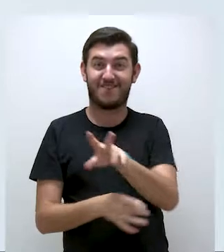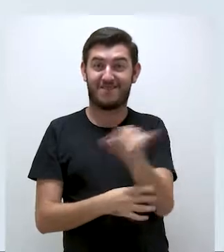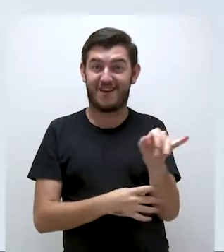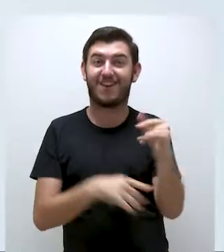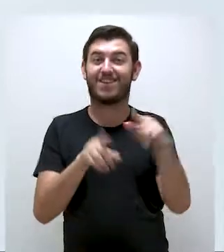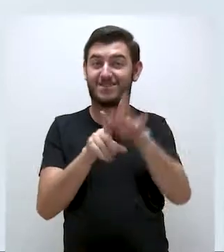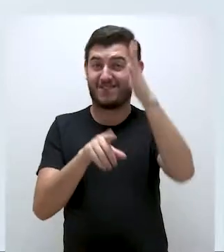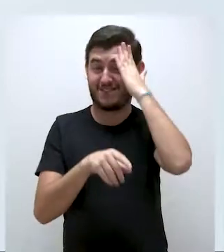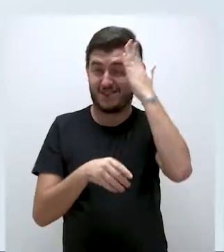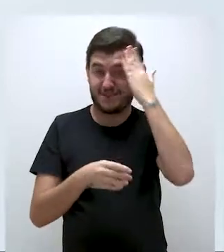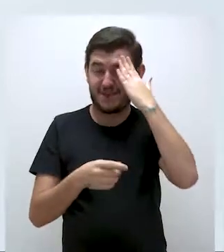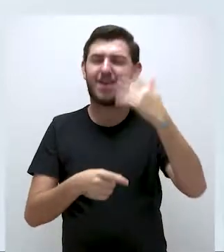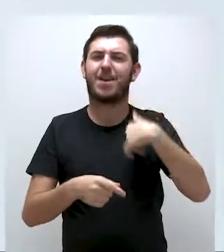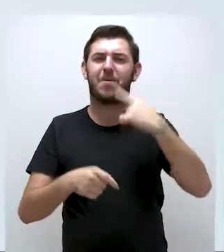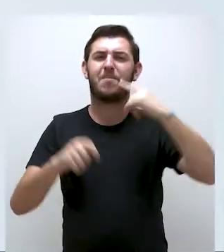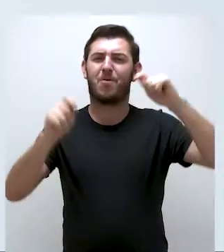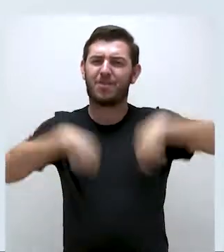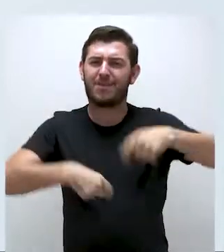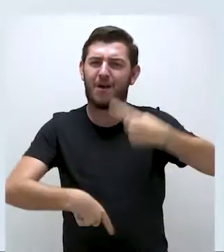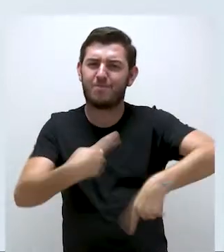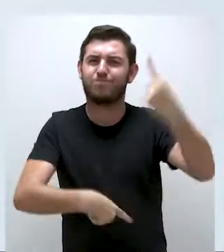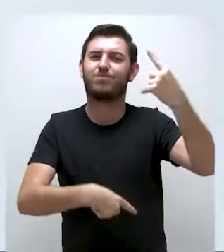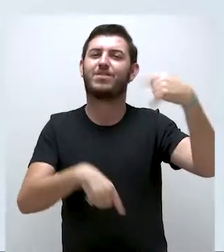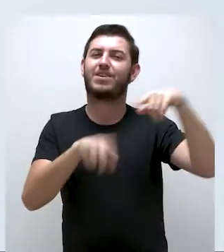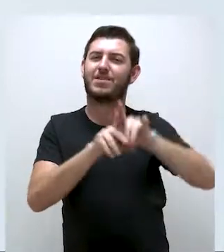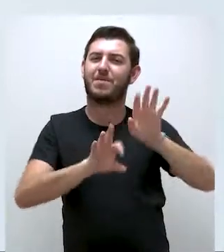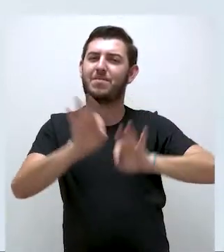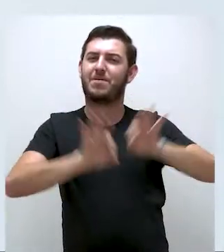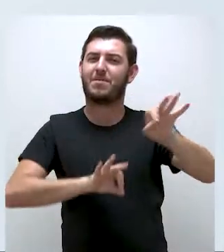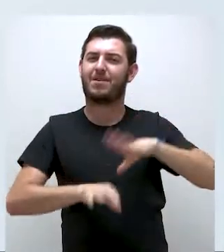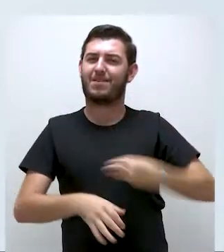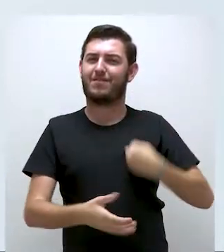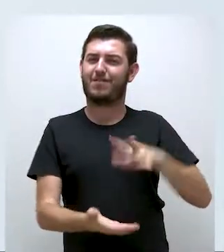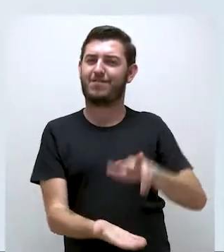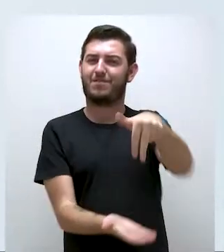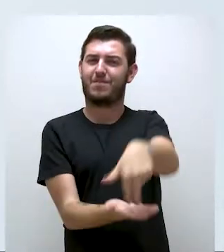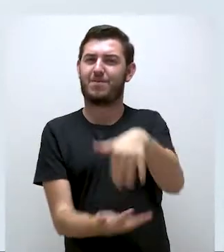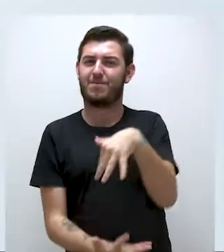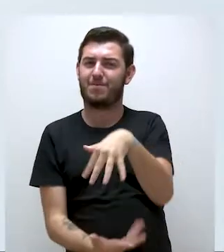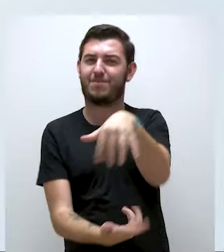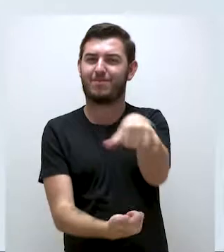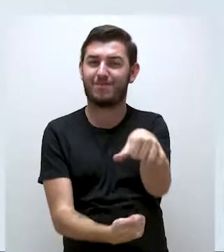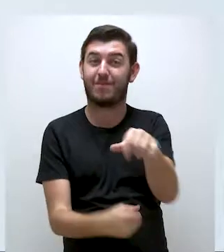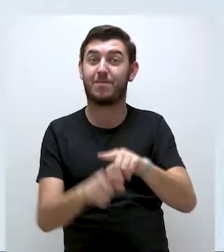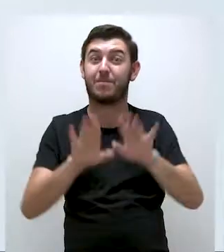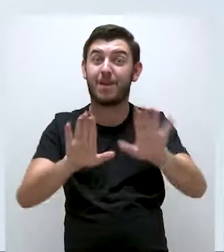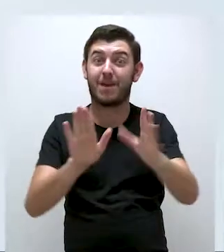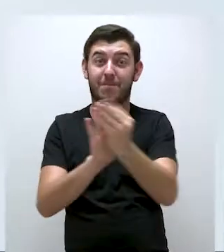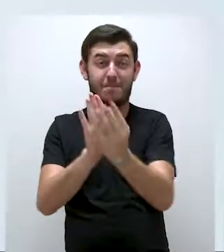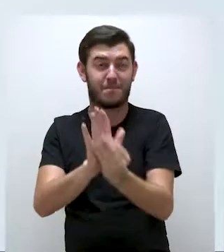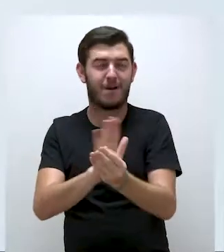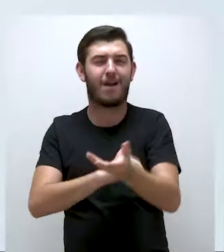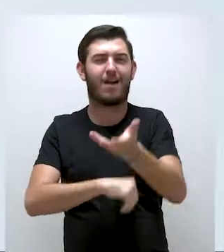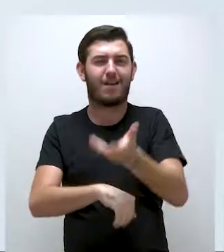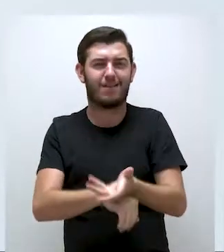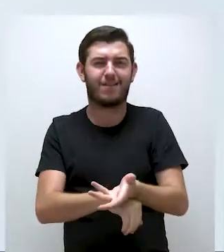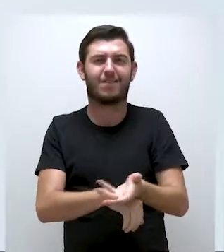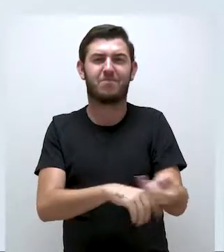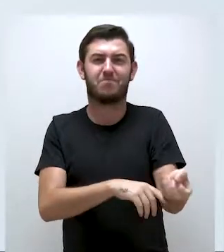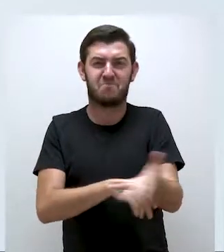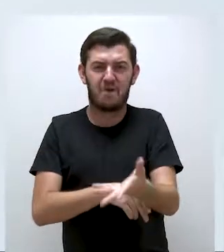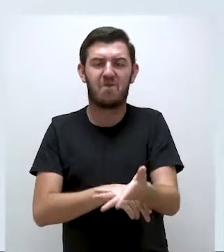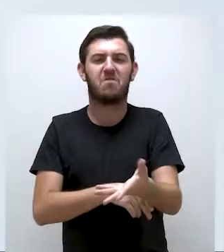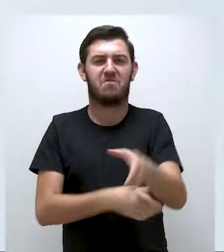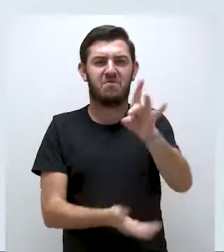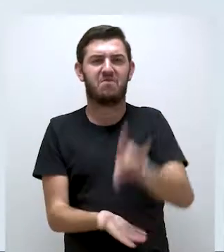possível desenvolver ao máximo seu potencial e se preparar para o mundo. As matrizes curriculares são novas e